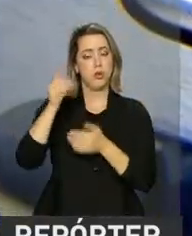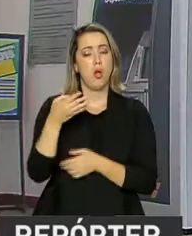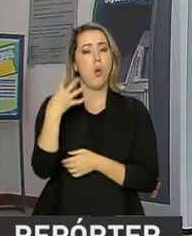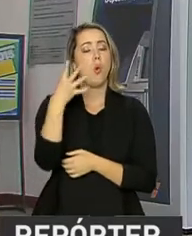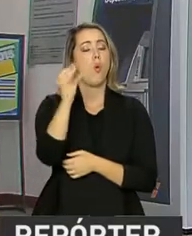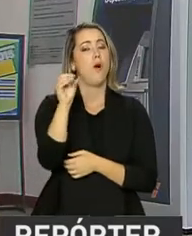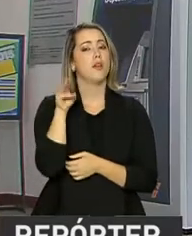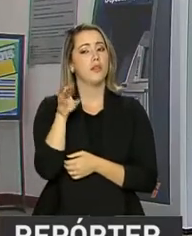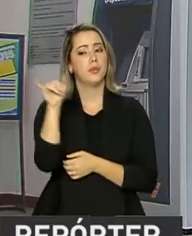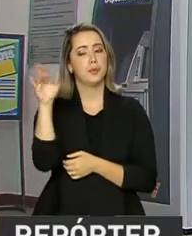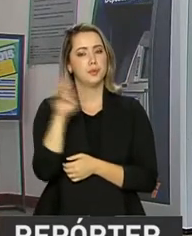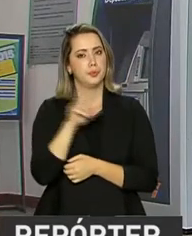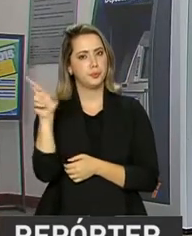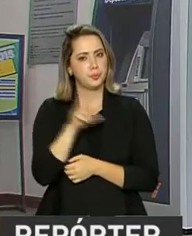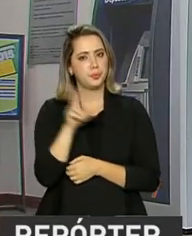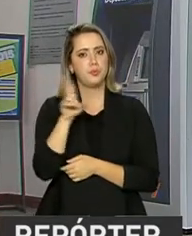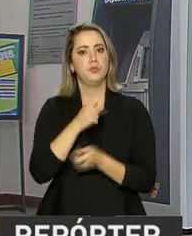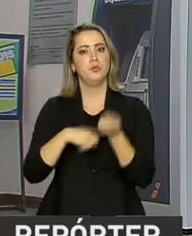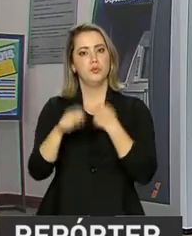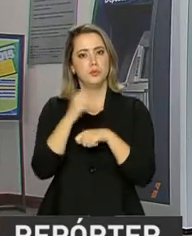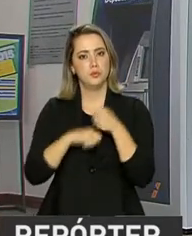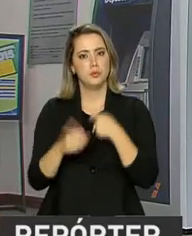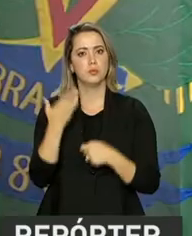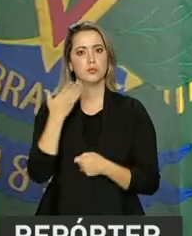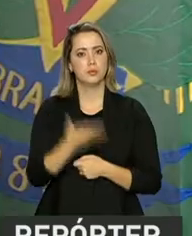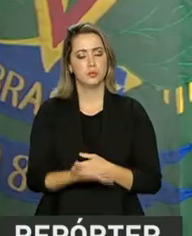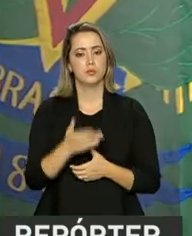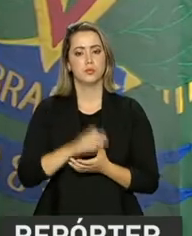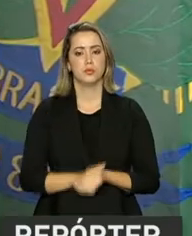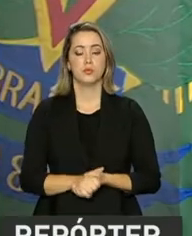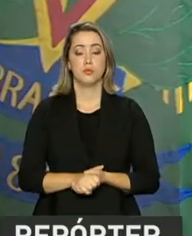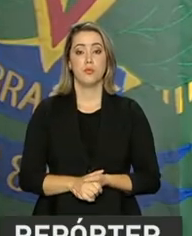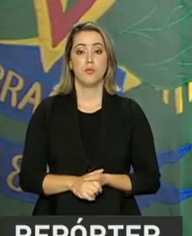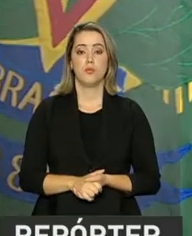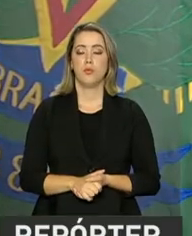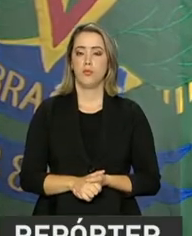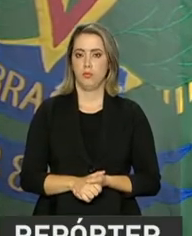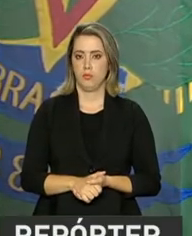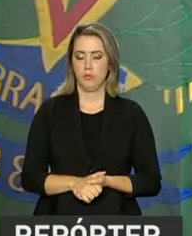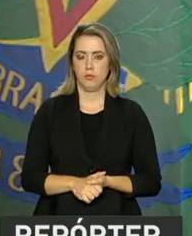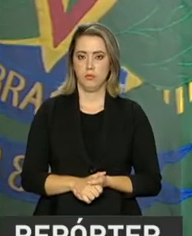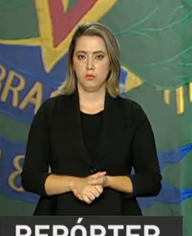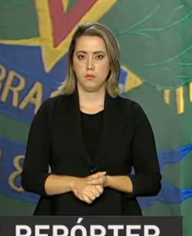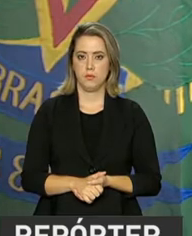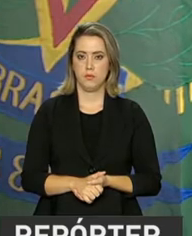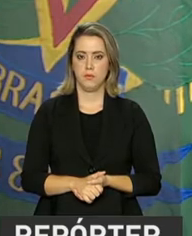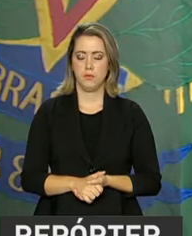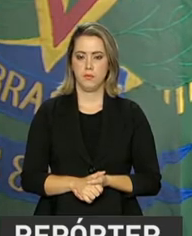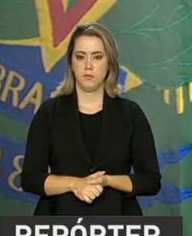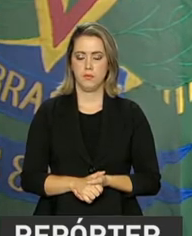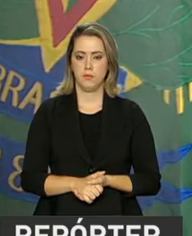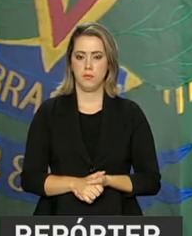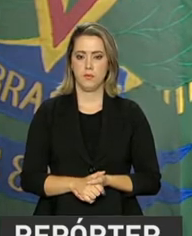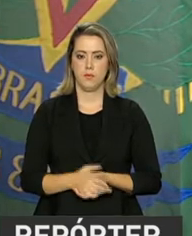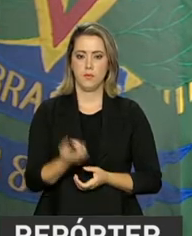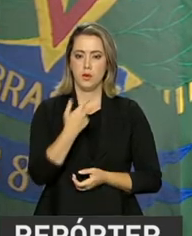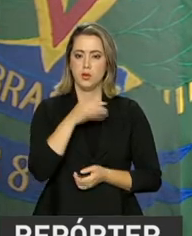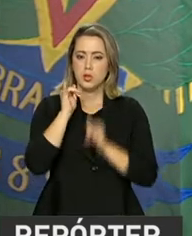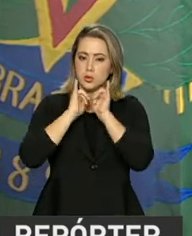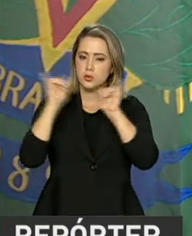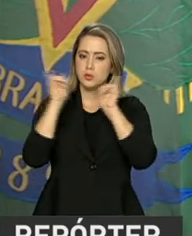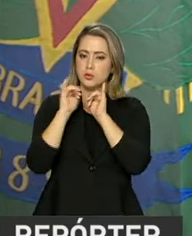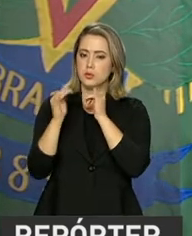40 bilhões de reais na economia a divulgação dos balanços das empresas de varejo